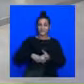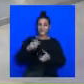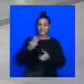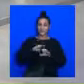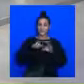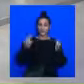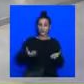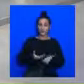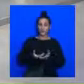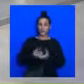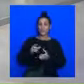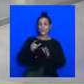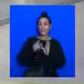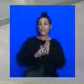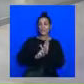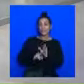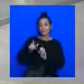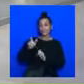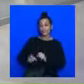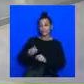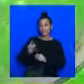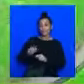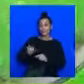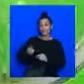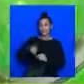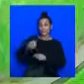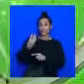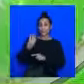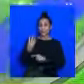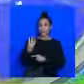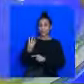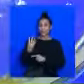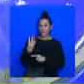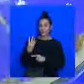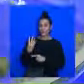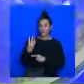Terceiro globo, que equivale à terceira coluna, número 4.